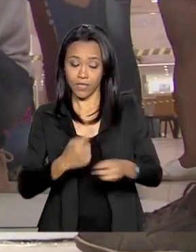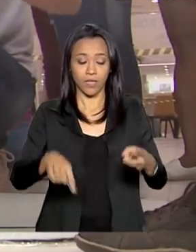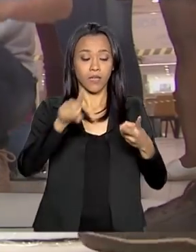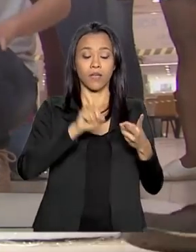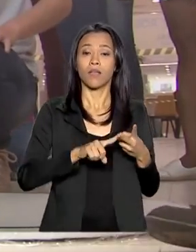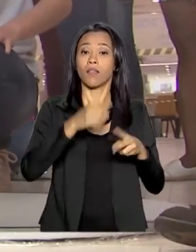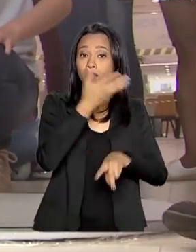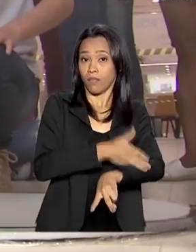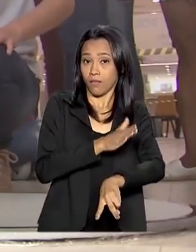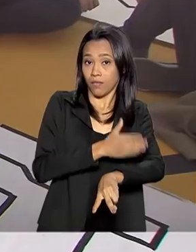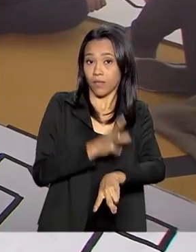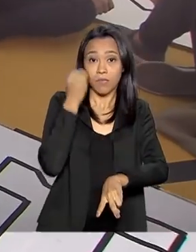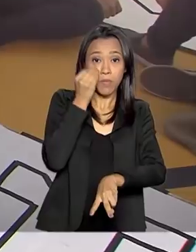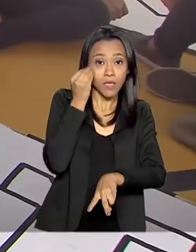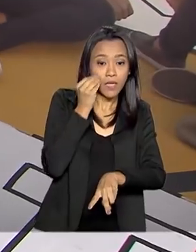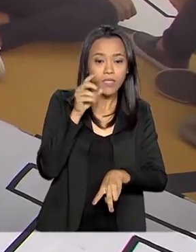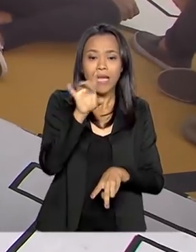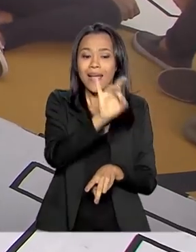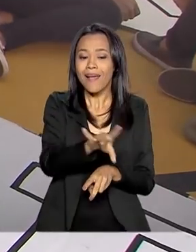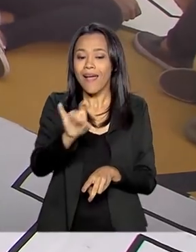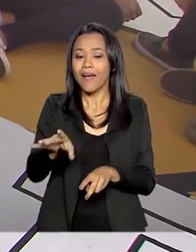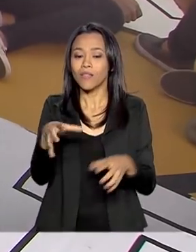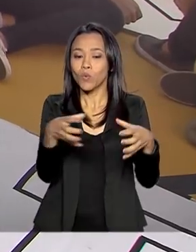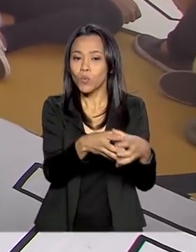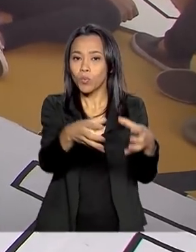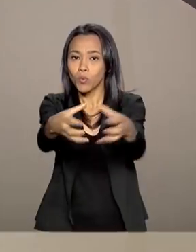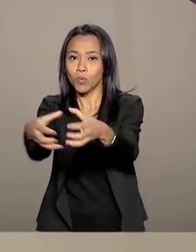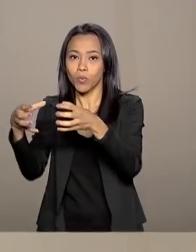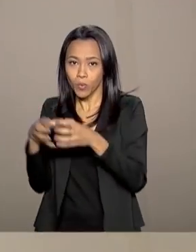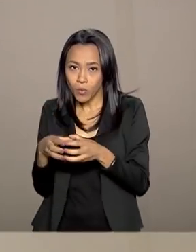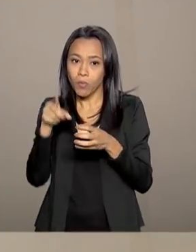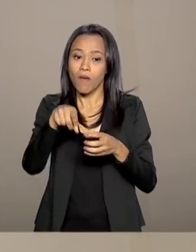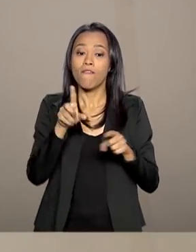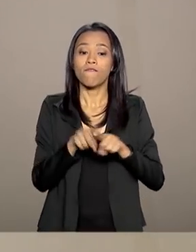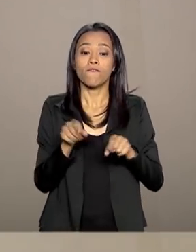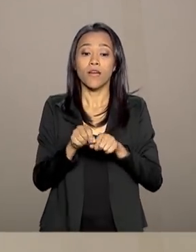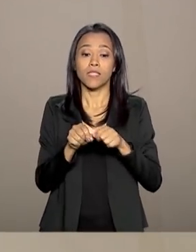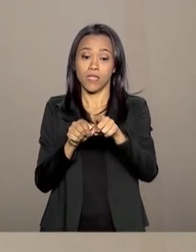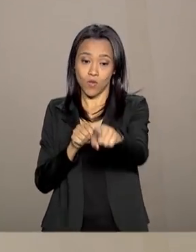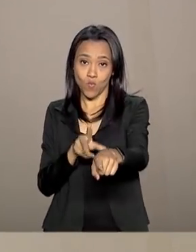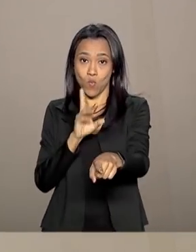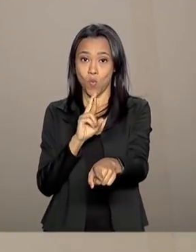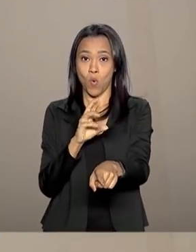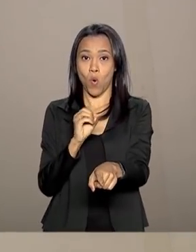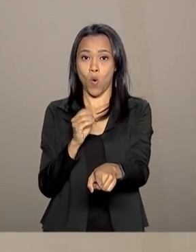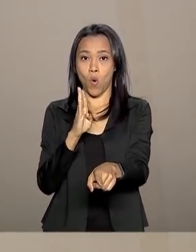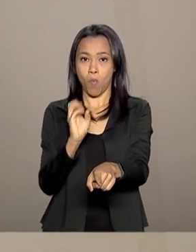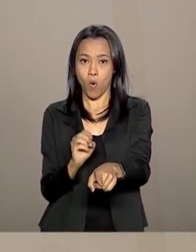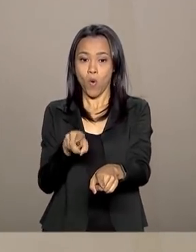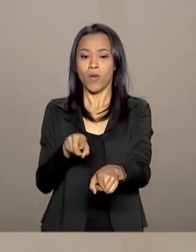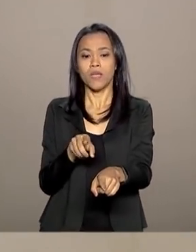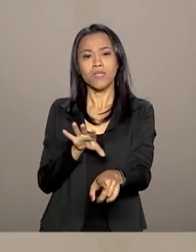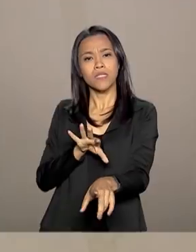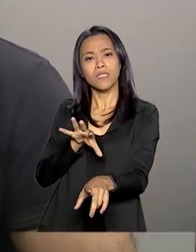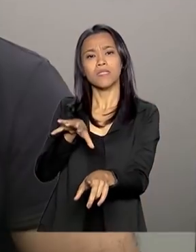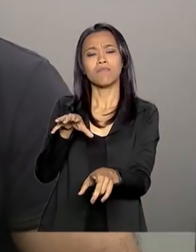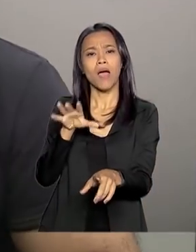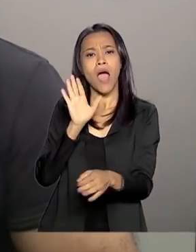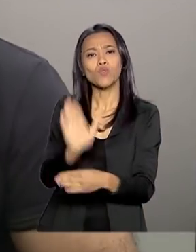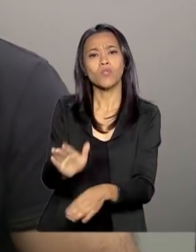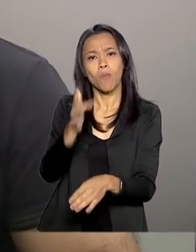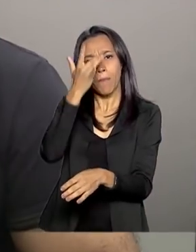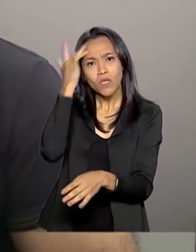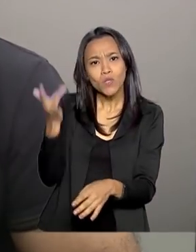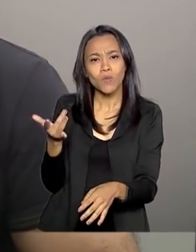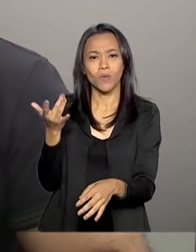prática, o robô desenvolvido por cada equipe tem que percorrer um circuito e realizar o resgate de uma vítima como se fosse uma situação real. A